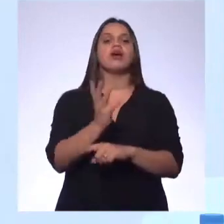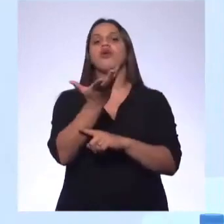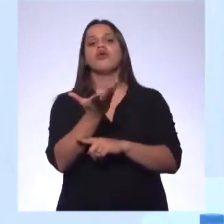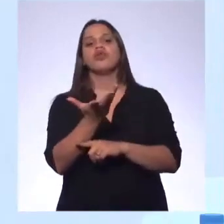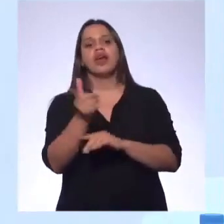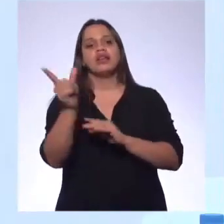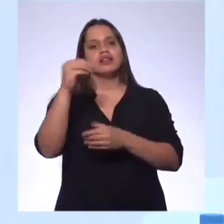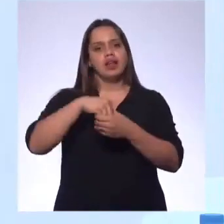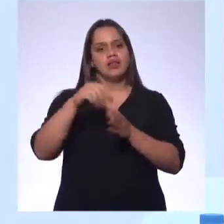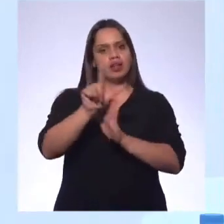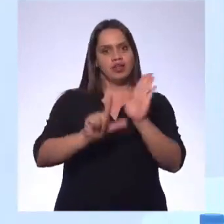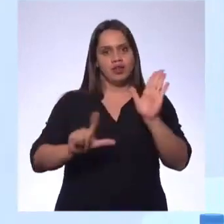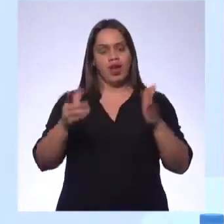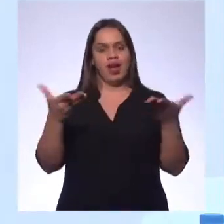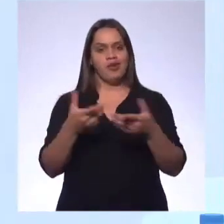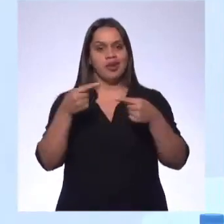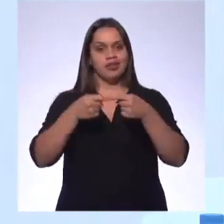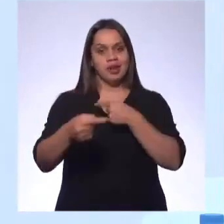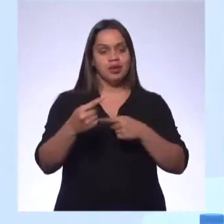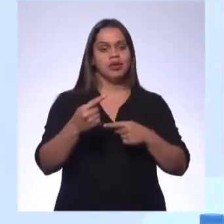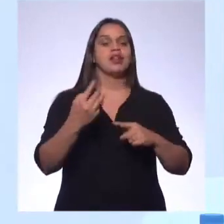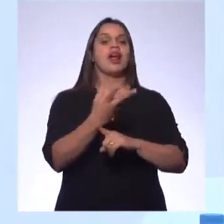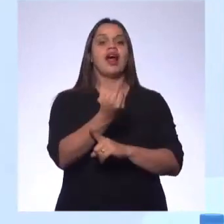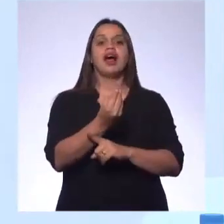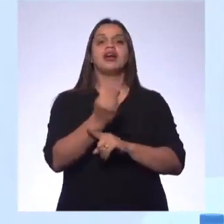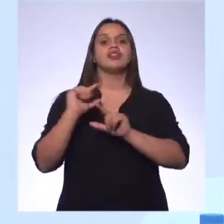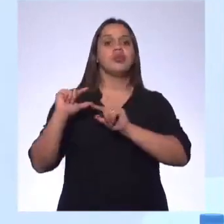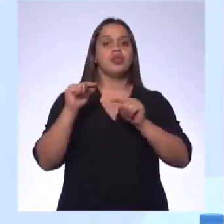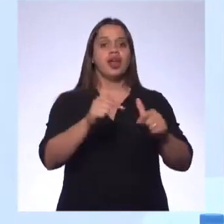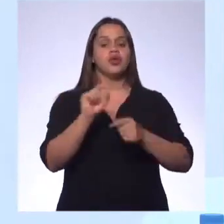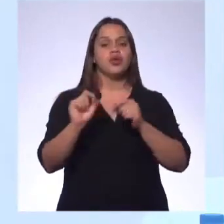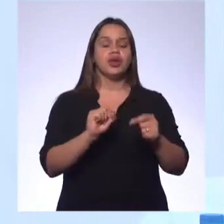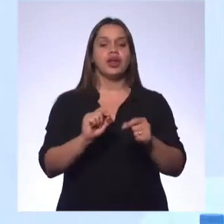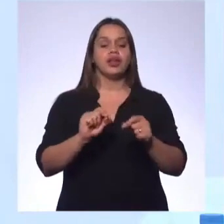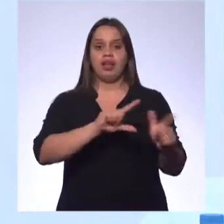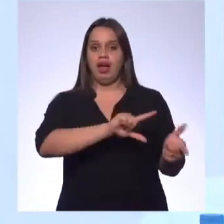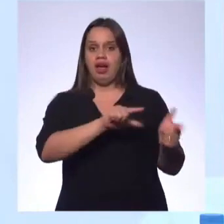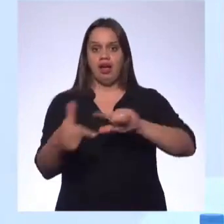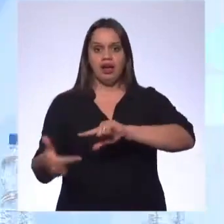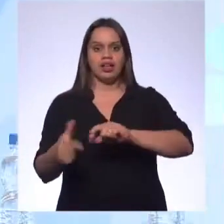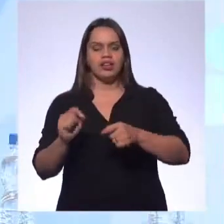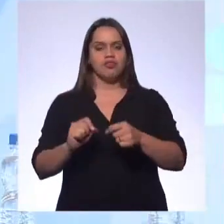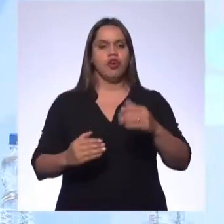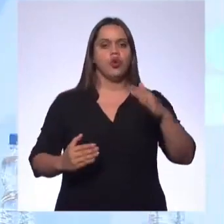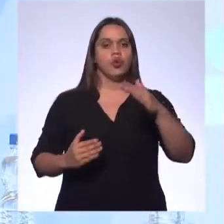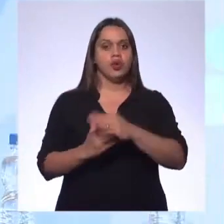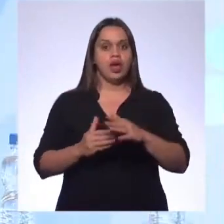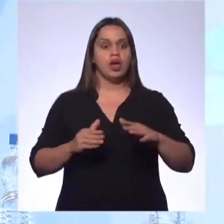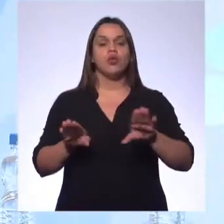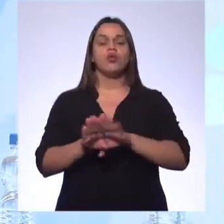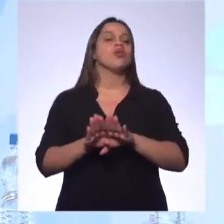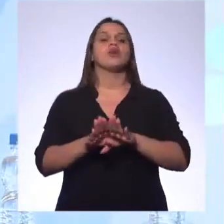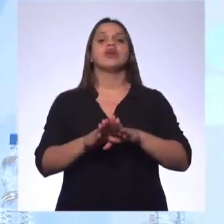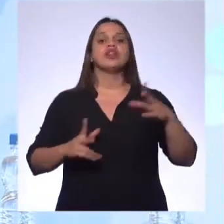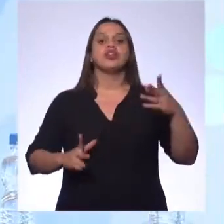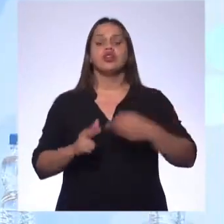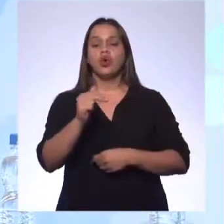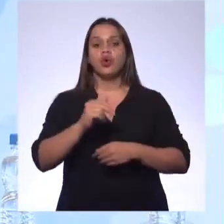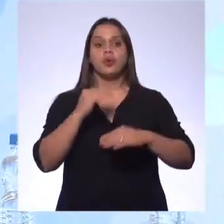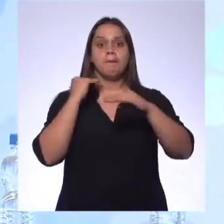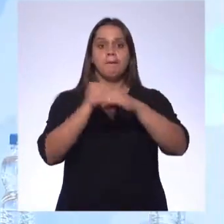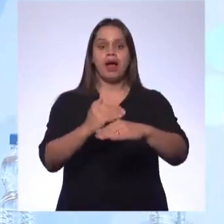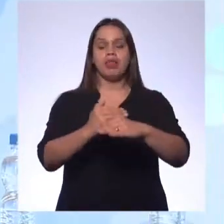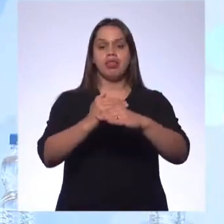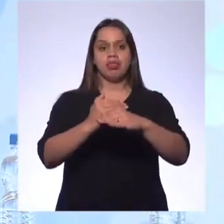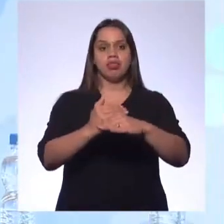na literatura. E a Semana da Arte Moderna, que foi uma semana aí de rompimento com padrões estéticos da época, né?